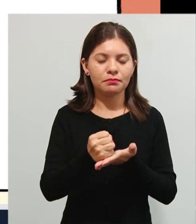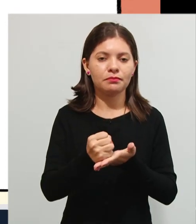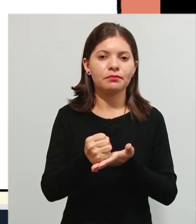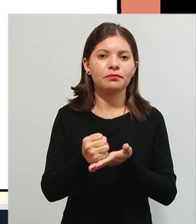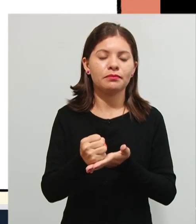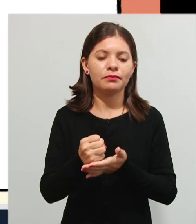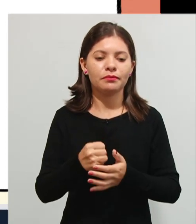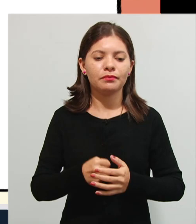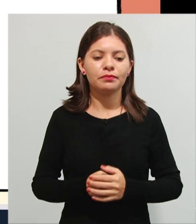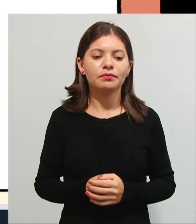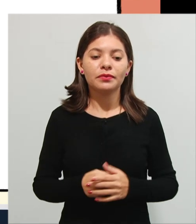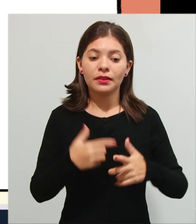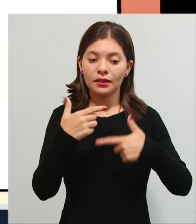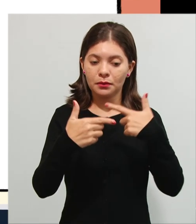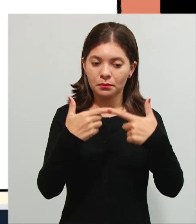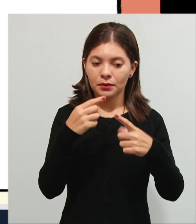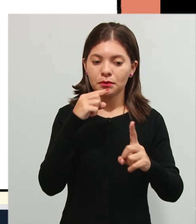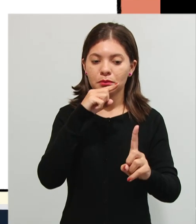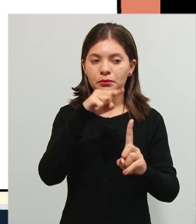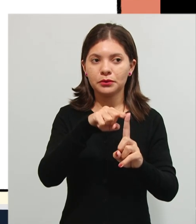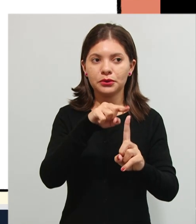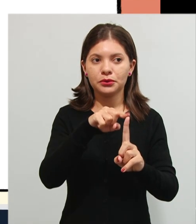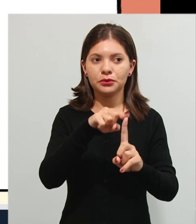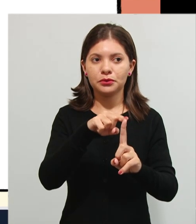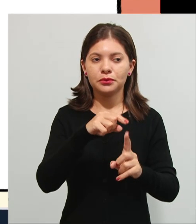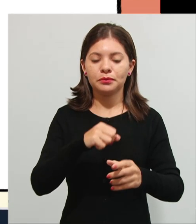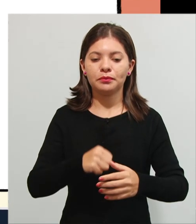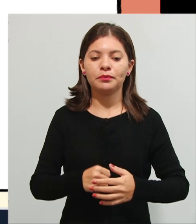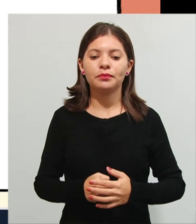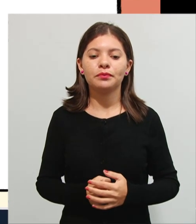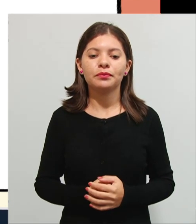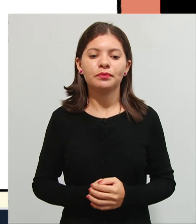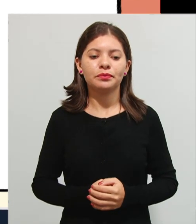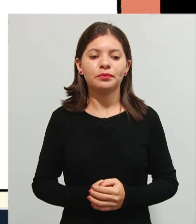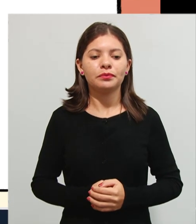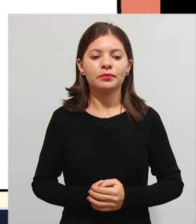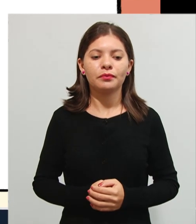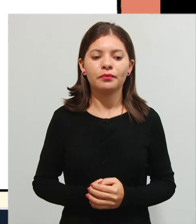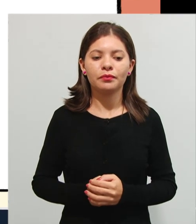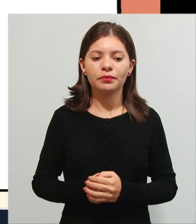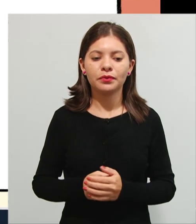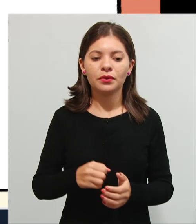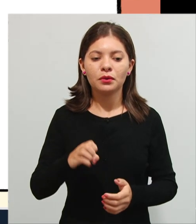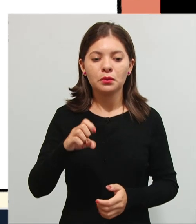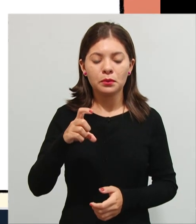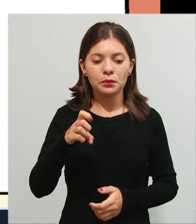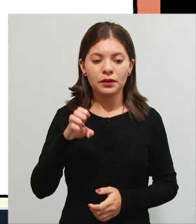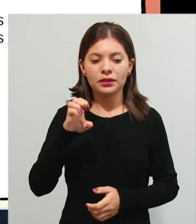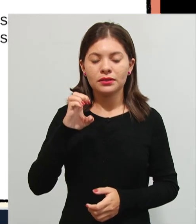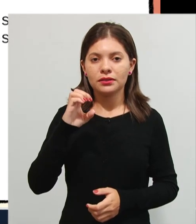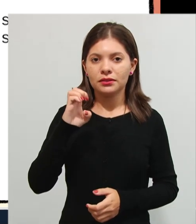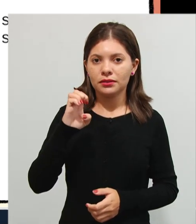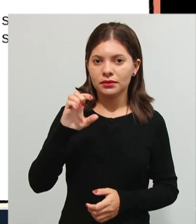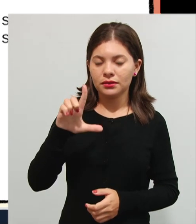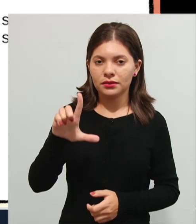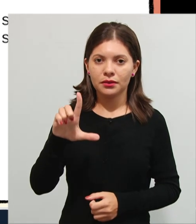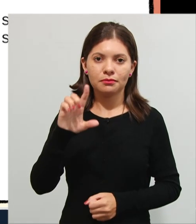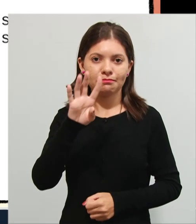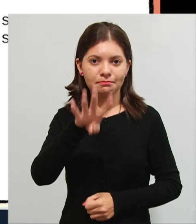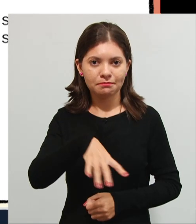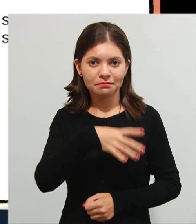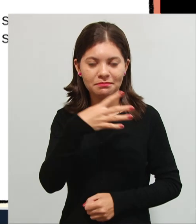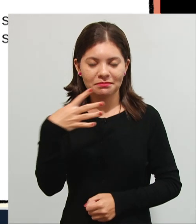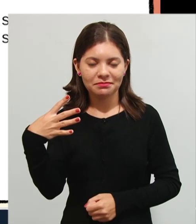documentos eletrônicos, né? Então, o objetivo do Word é a gente trabalhar documentos, certo? O